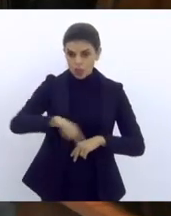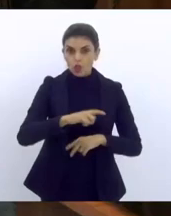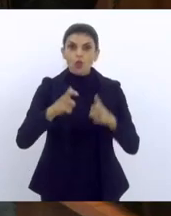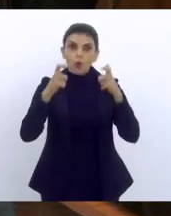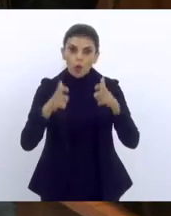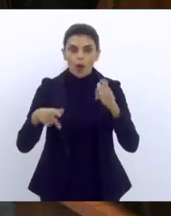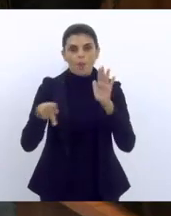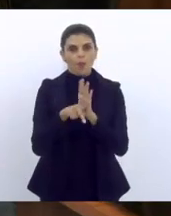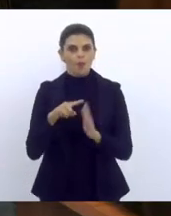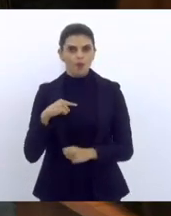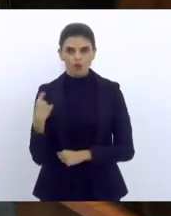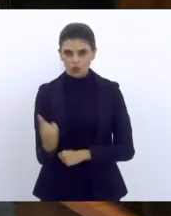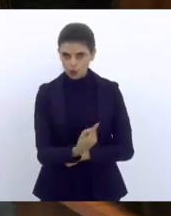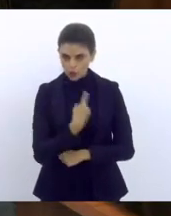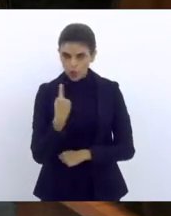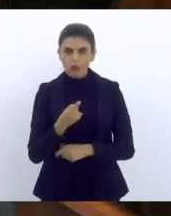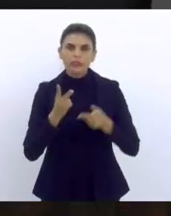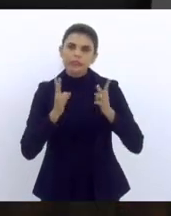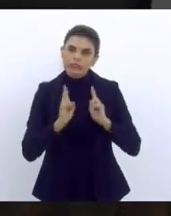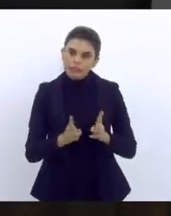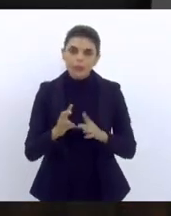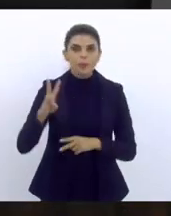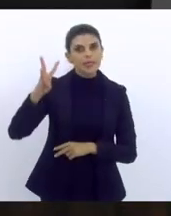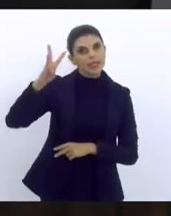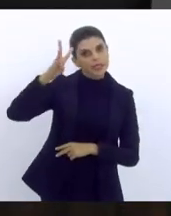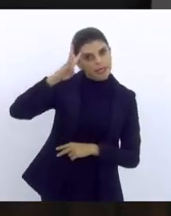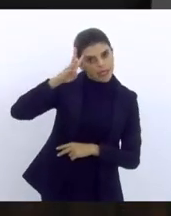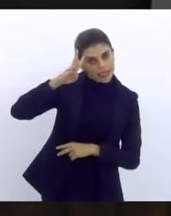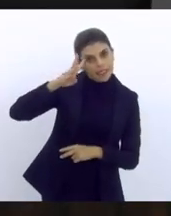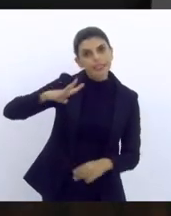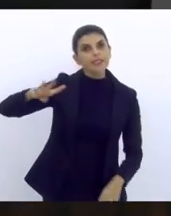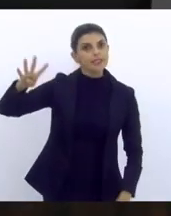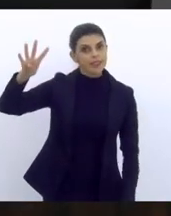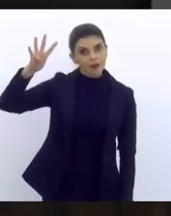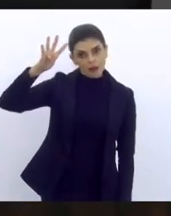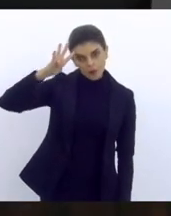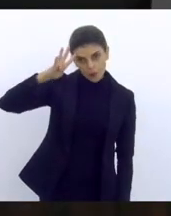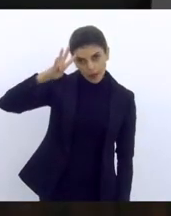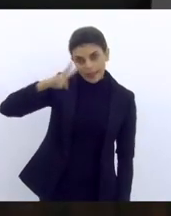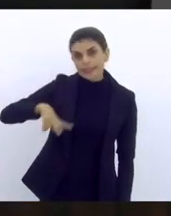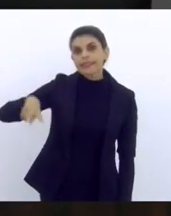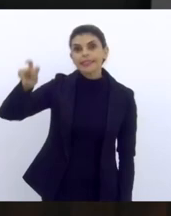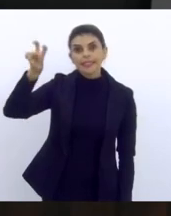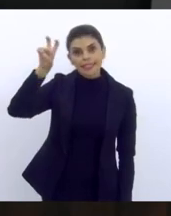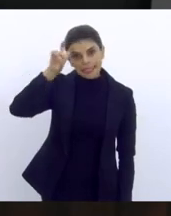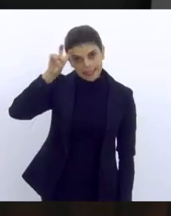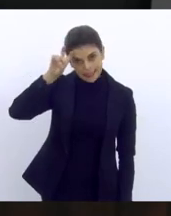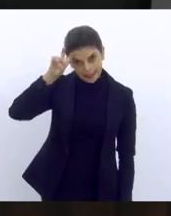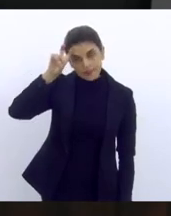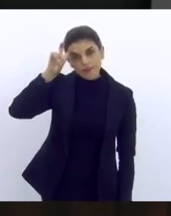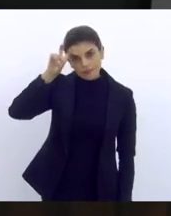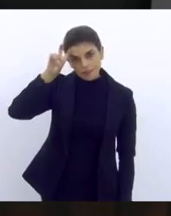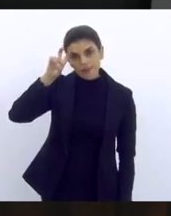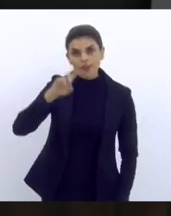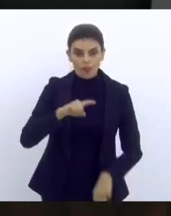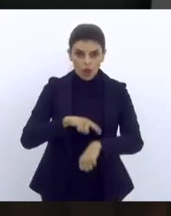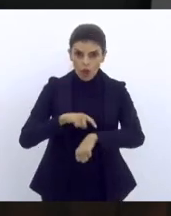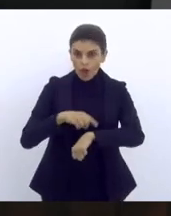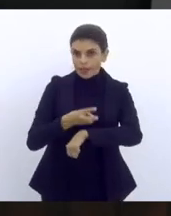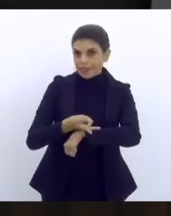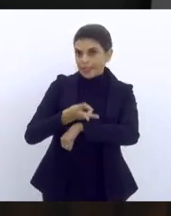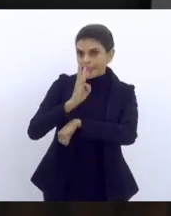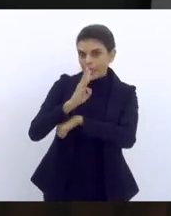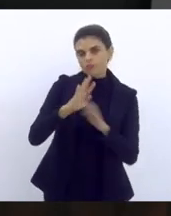plenário, ele funciona às terças, às quartas e às quintas, das 3 da tarde